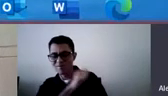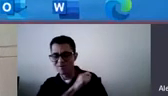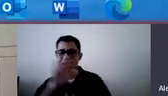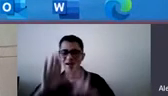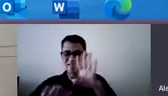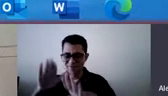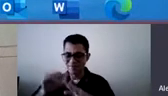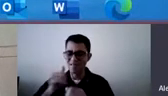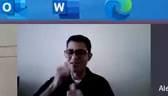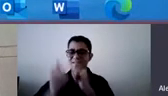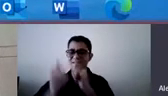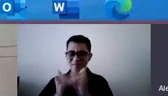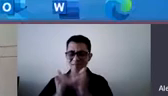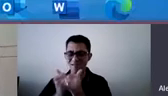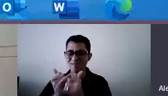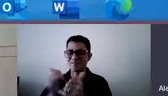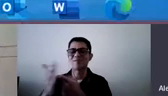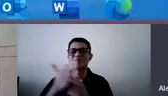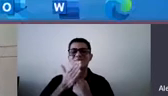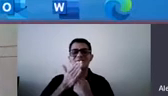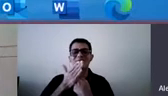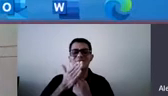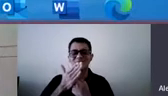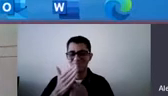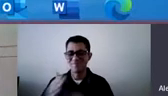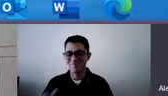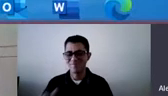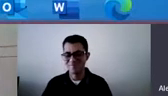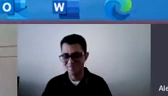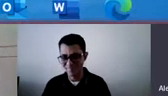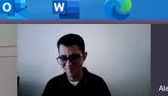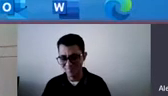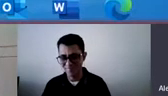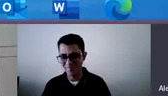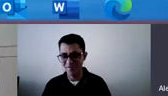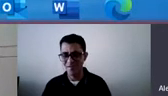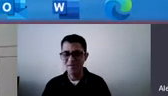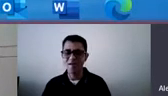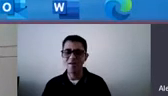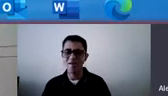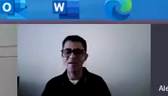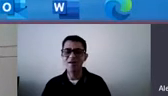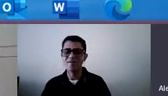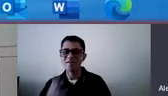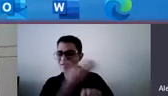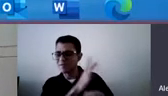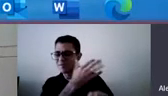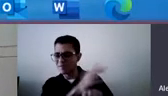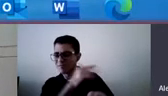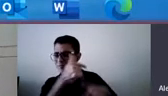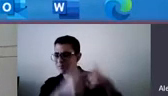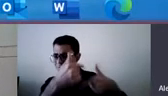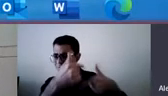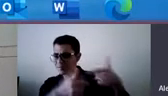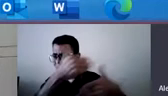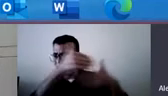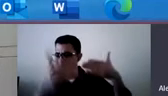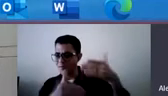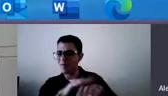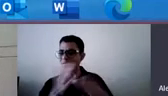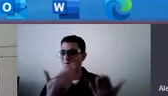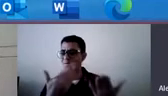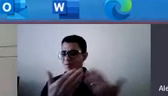nos ajuda a ter a responsabilidade. Meu Deus do céu. Ficamos uns dias aí treinando, trabalhando... em cima dos PowerPoints,